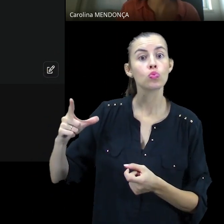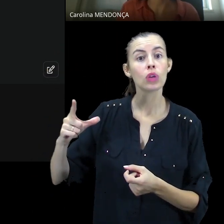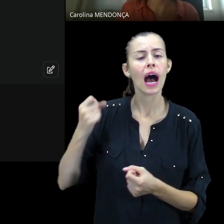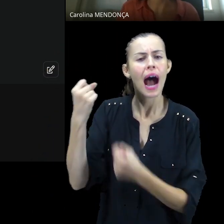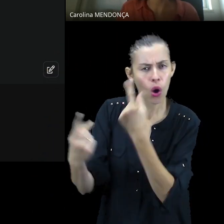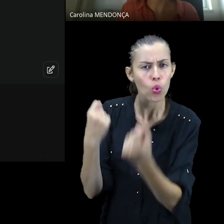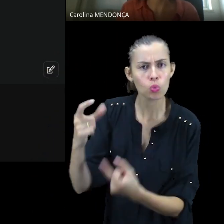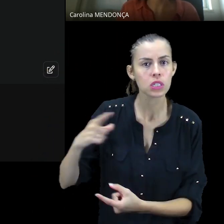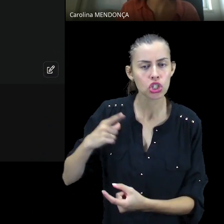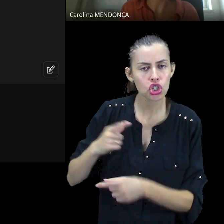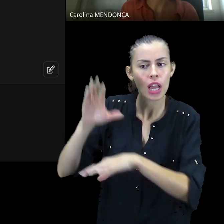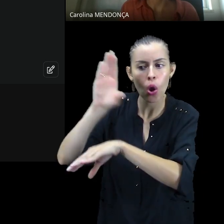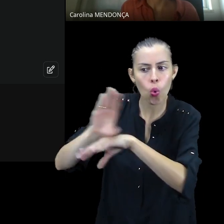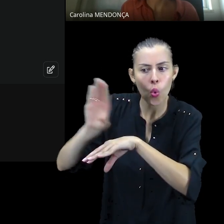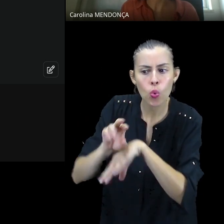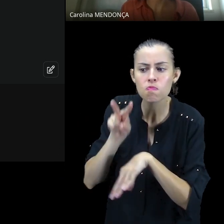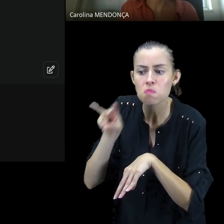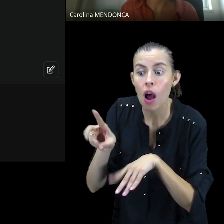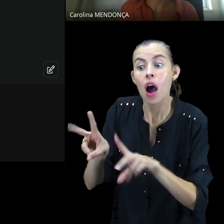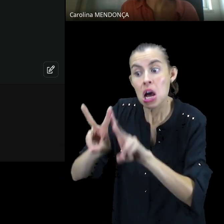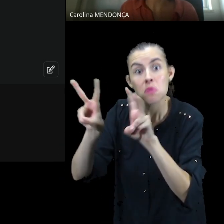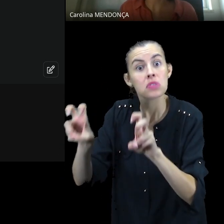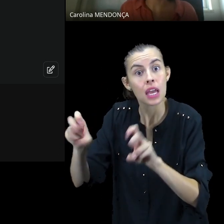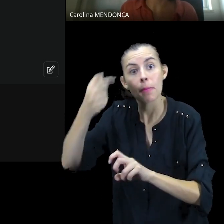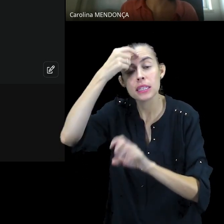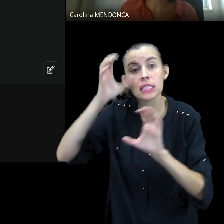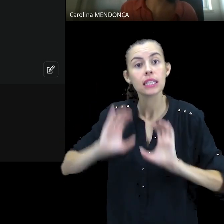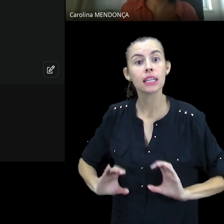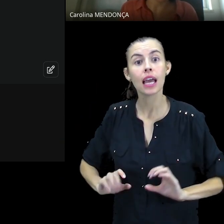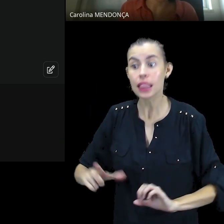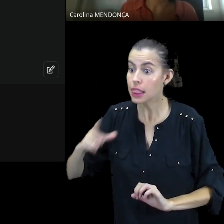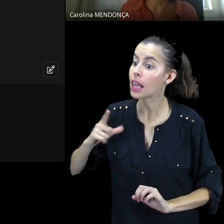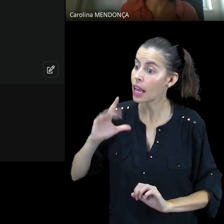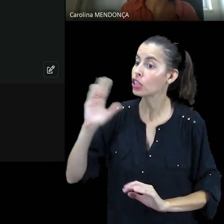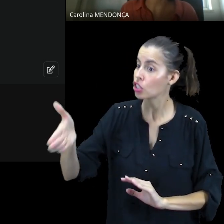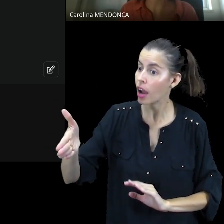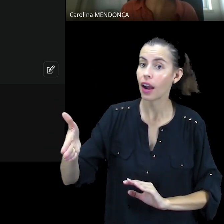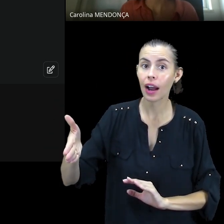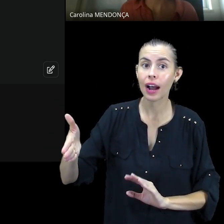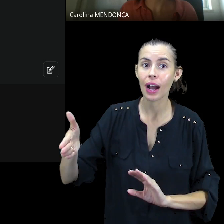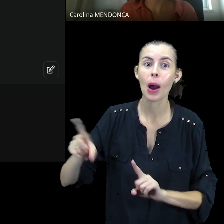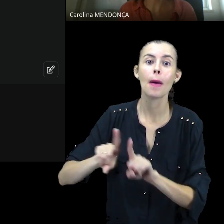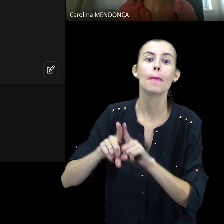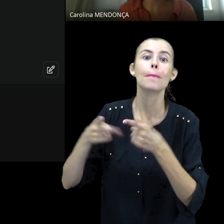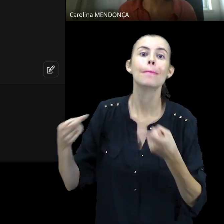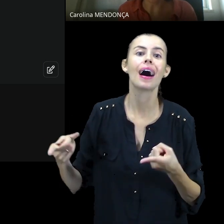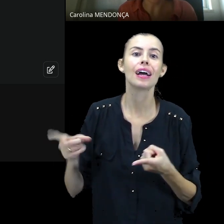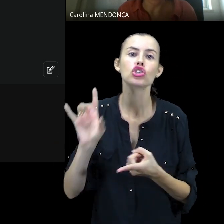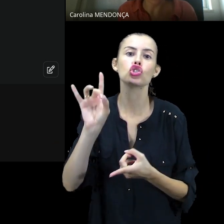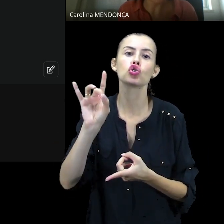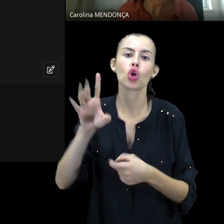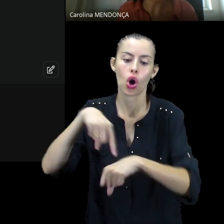discussões da formação para a cidadania, mas que esses optativos nunca eram ofertados, ou que